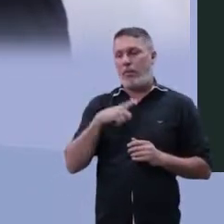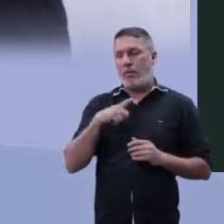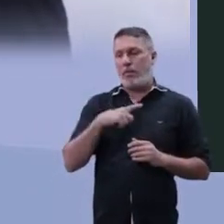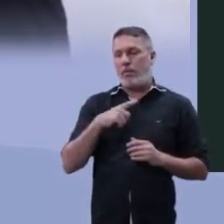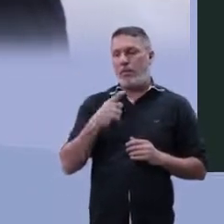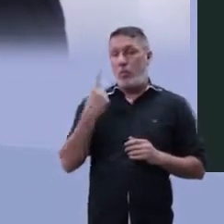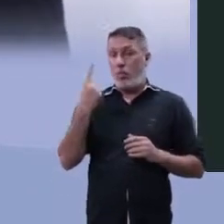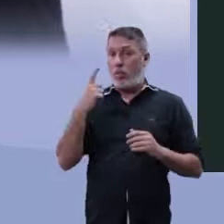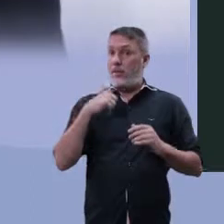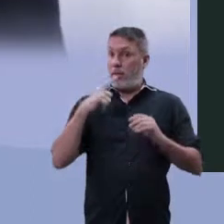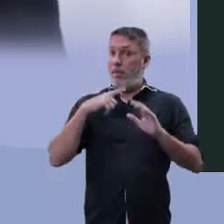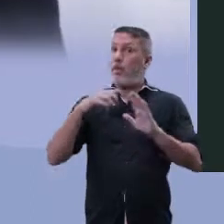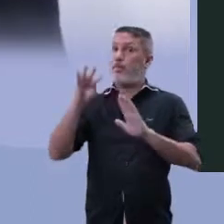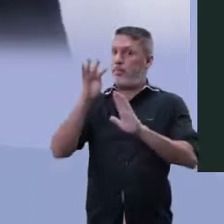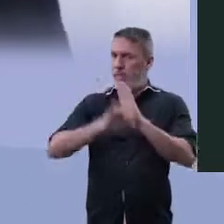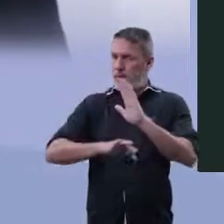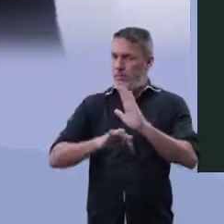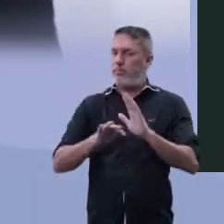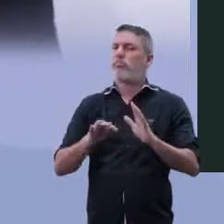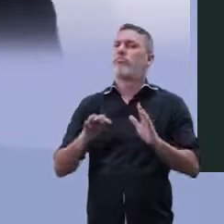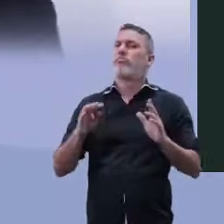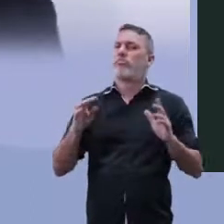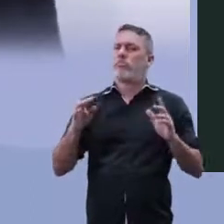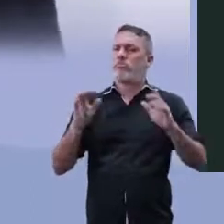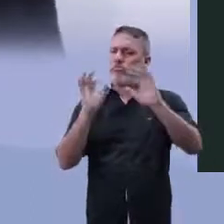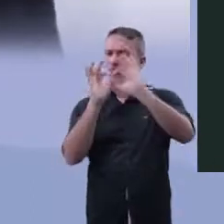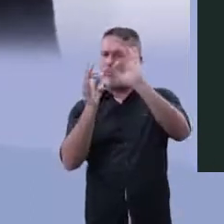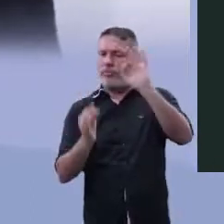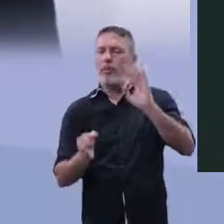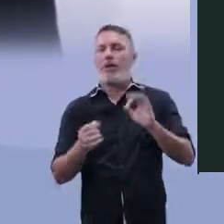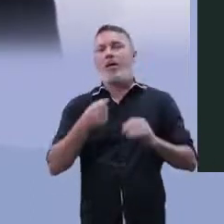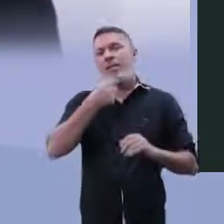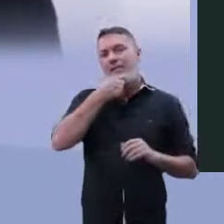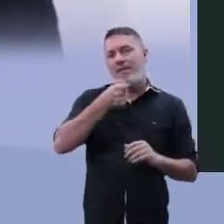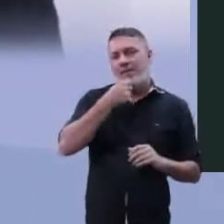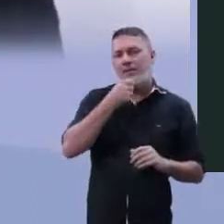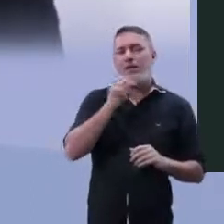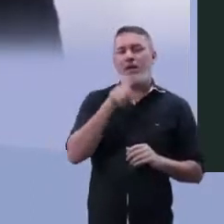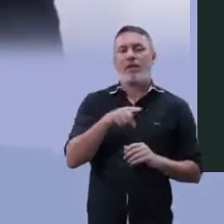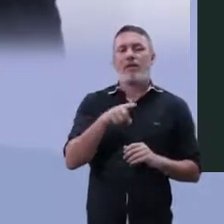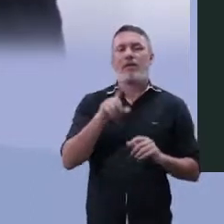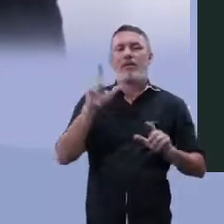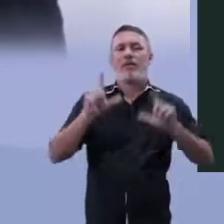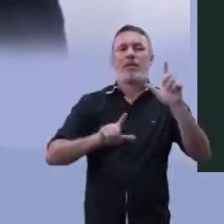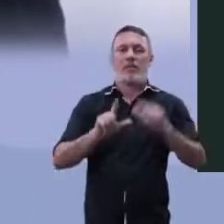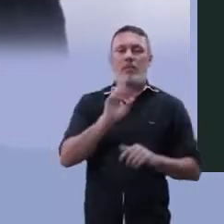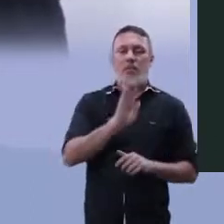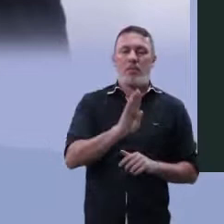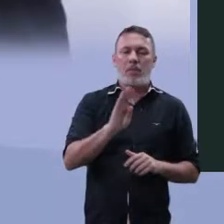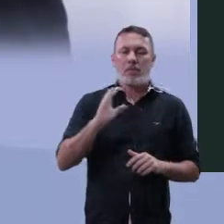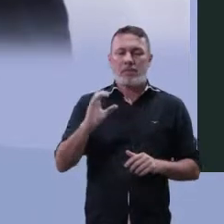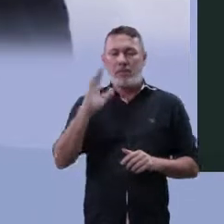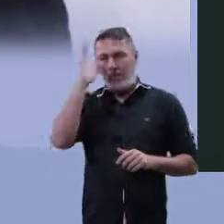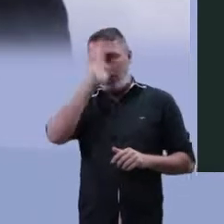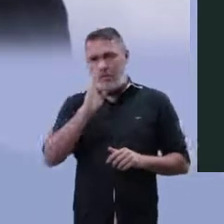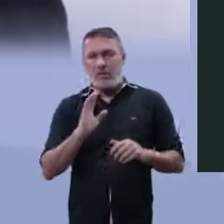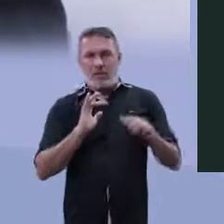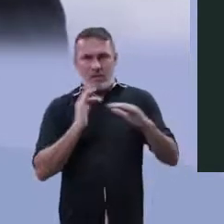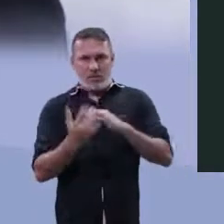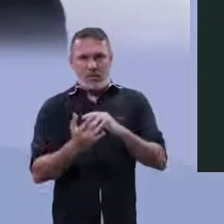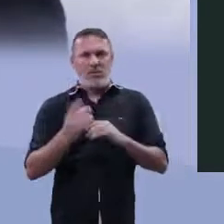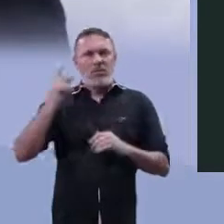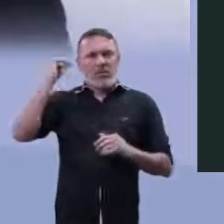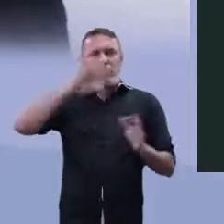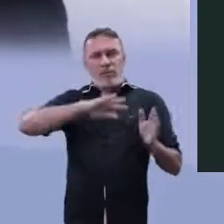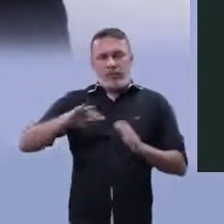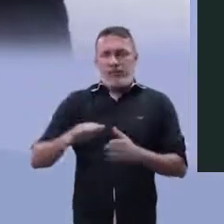Na reportagem, então, tem um texto base, aí tem um texto de uma entrevista, um trecho de uma entrevista dada à BBC Brasil, né, falando das